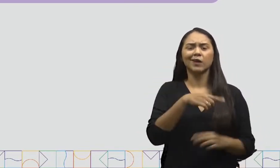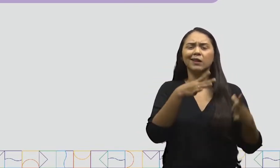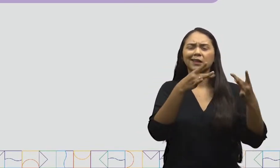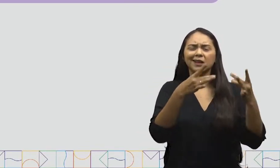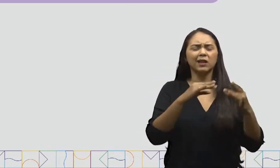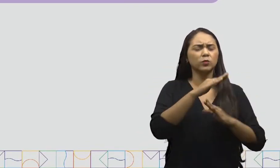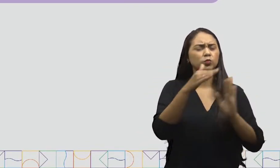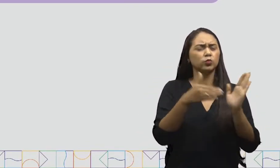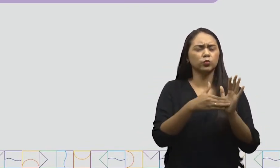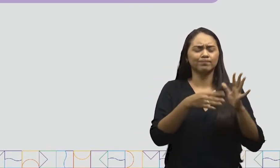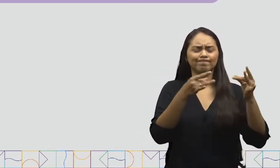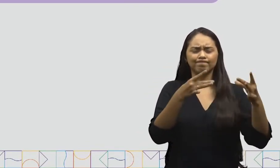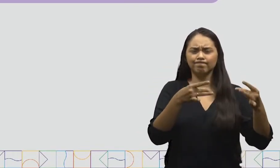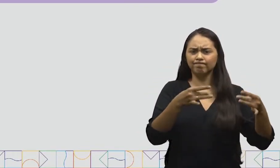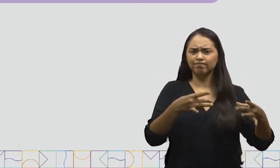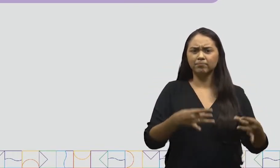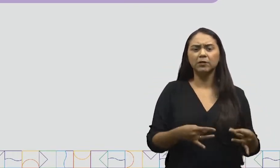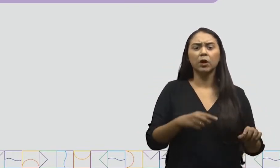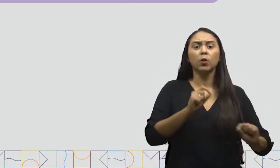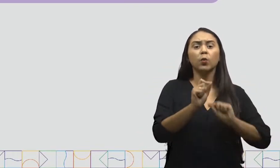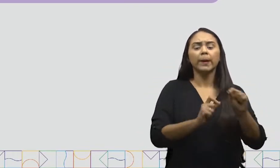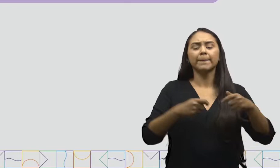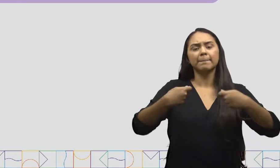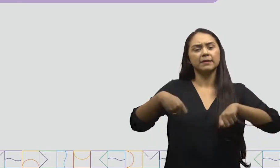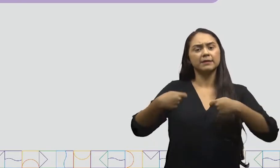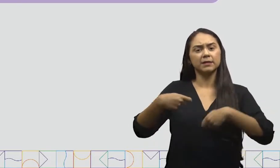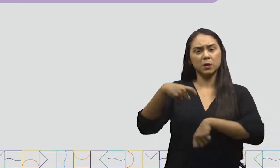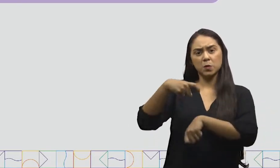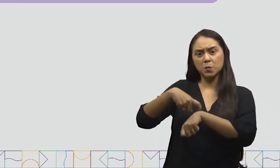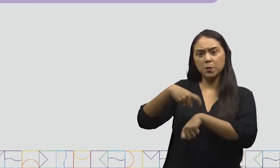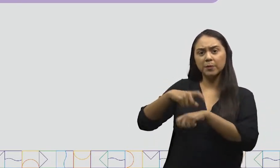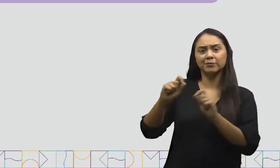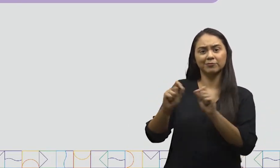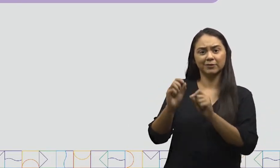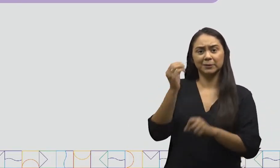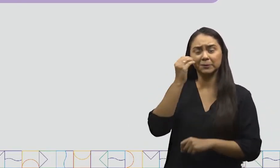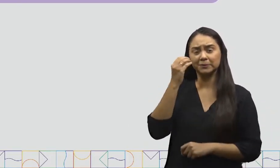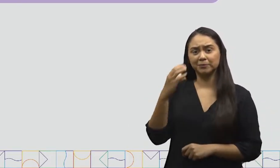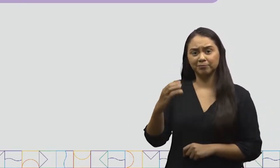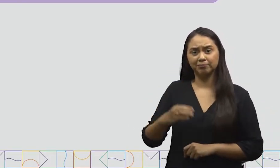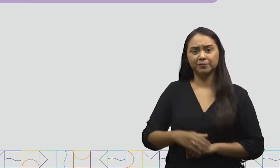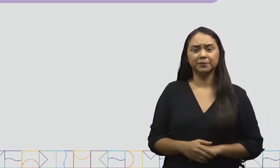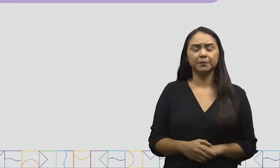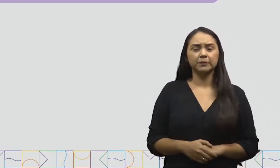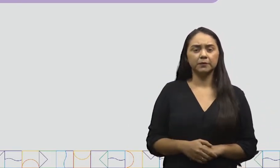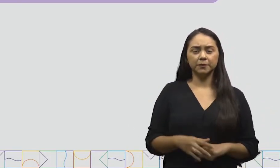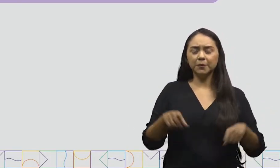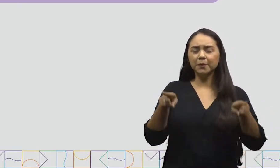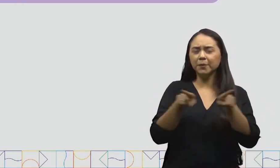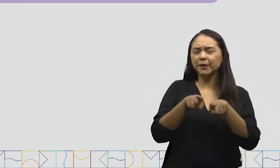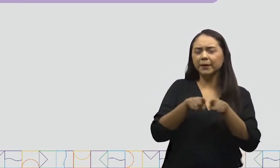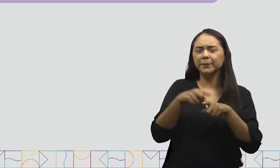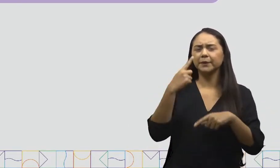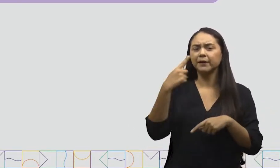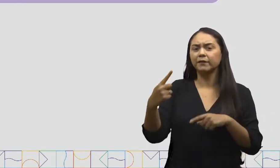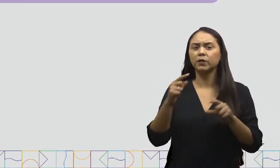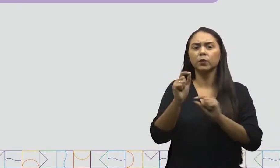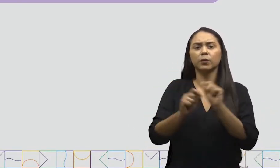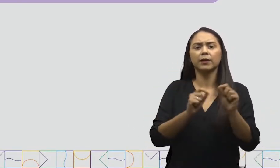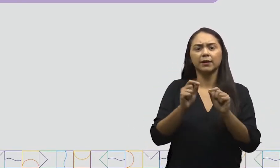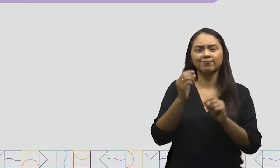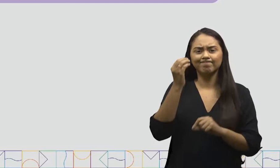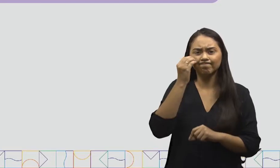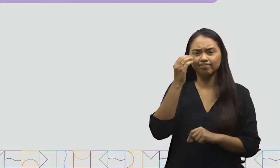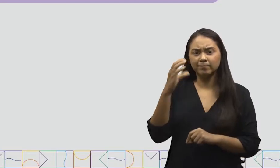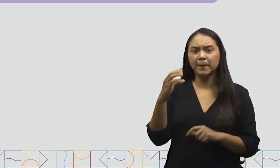forma detalhada tudo o que foi preciso e tudo o que foi feito. Também vimos que as experiências precisam